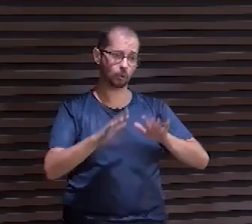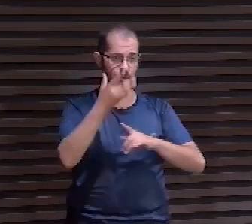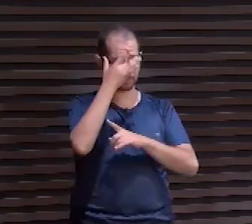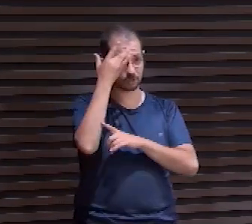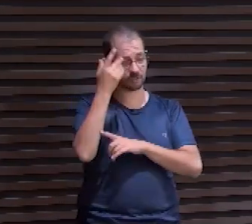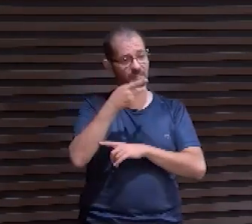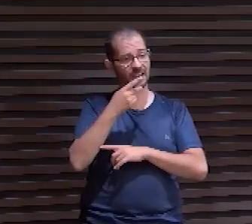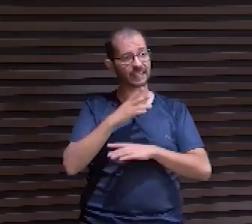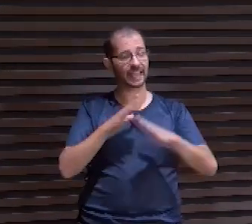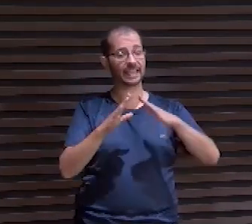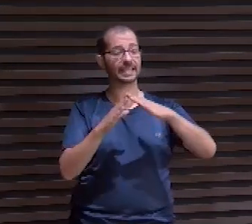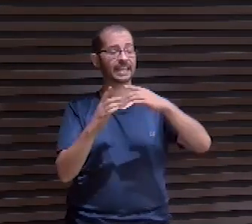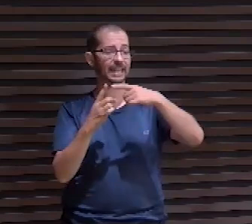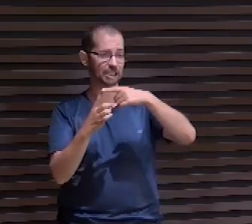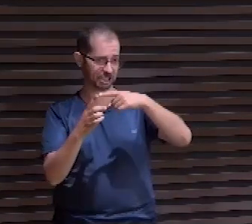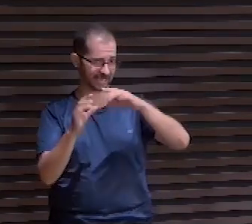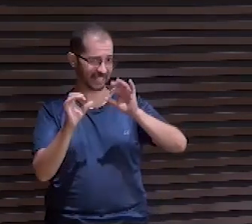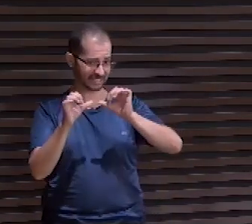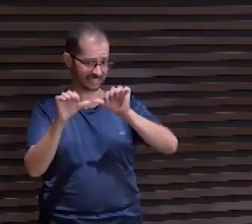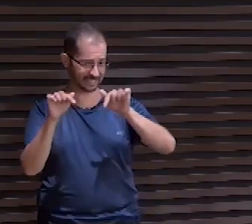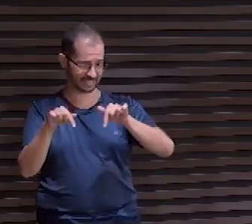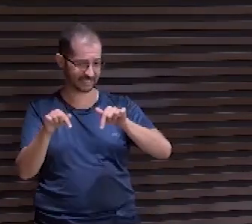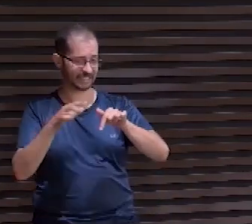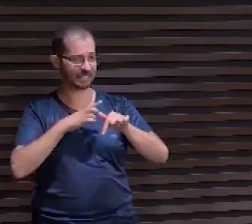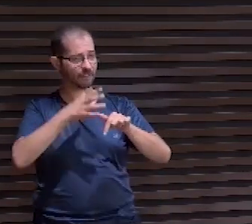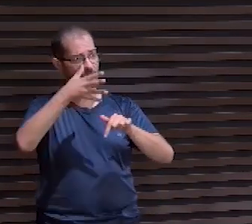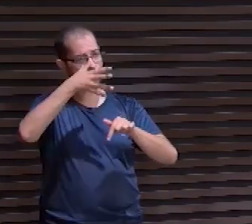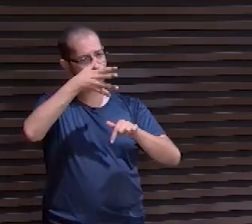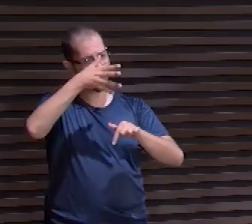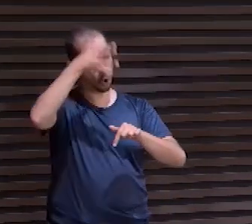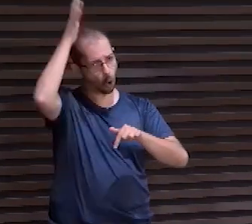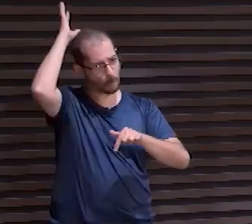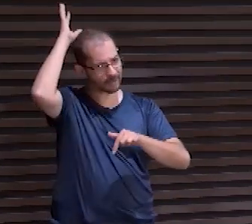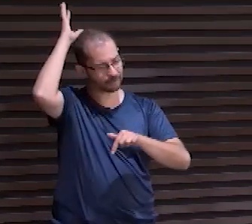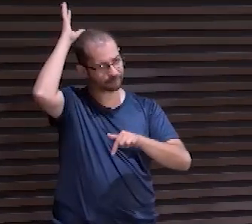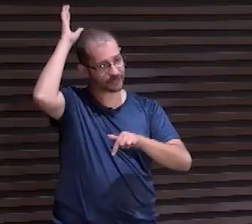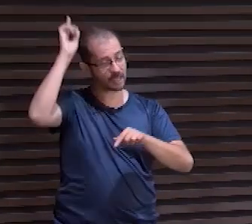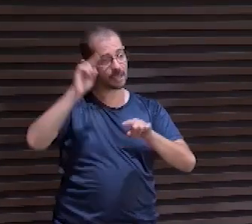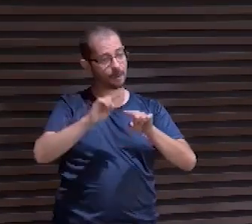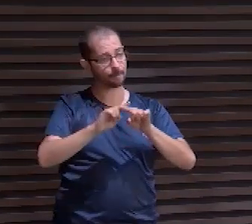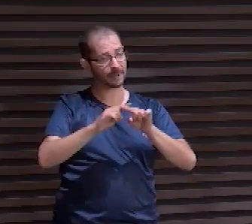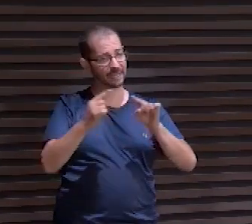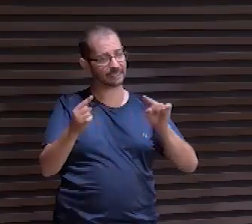em Roma, mas que seria uma igreja de etnia